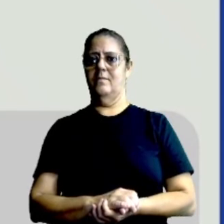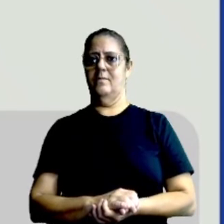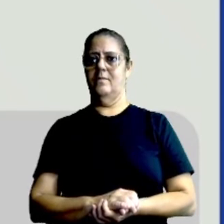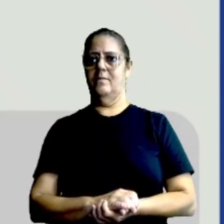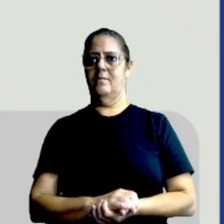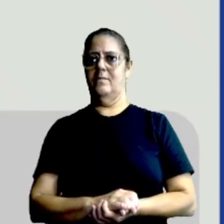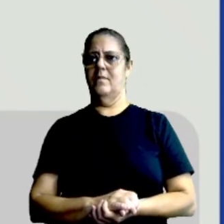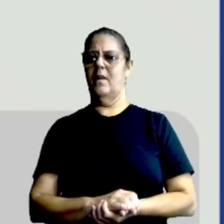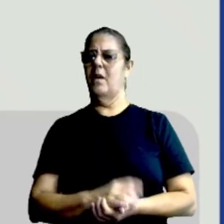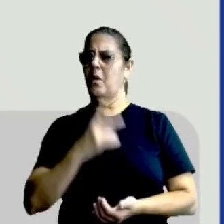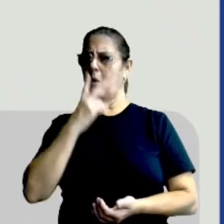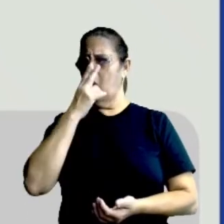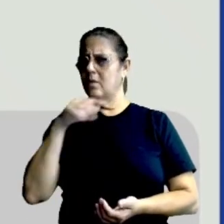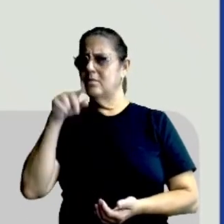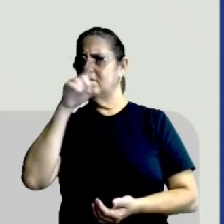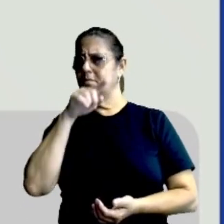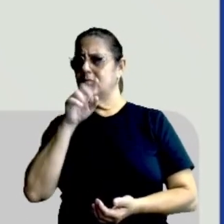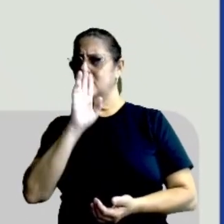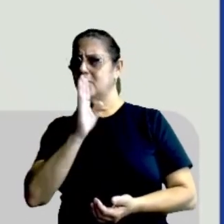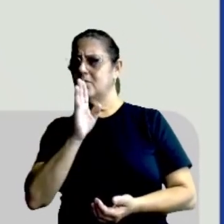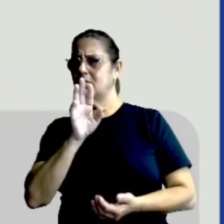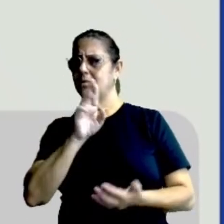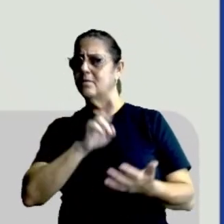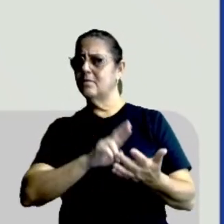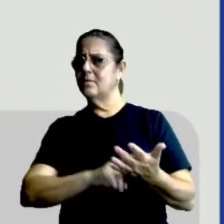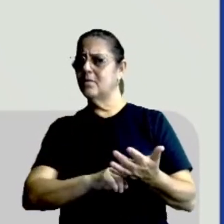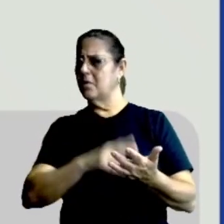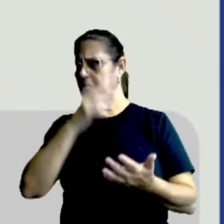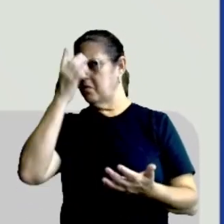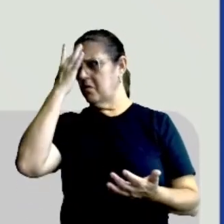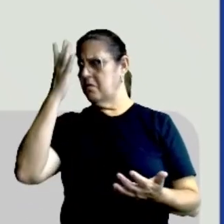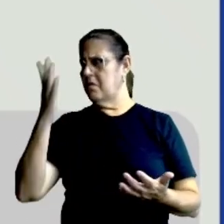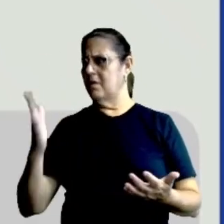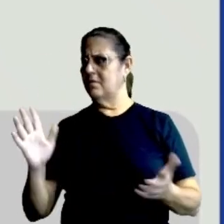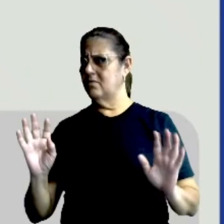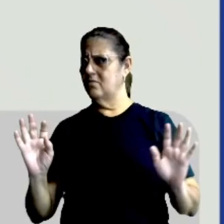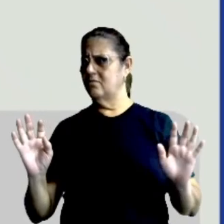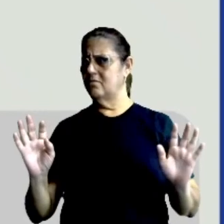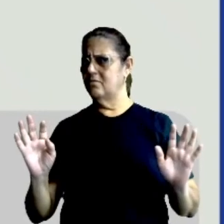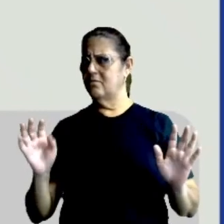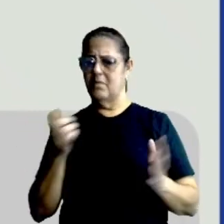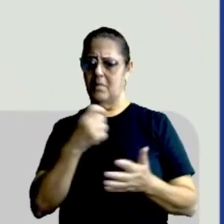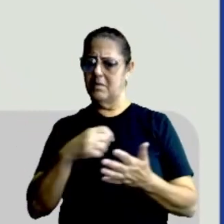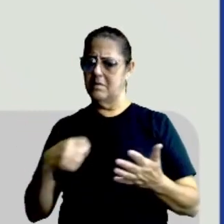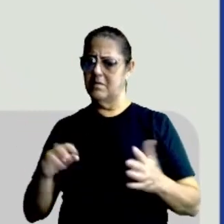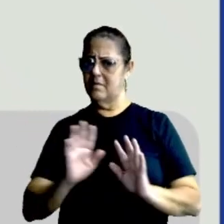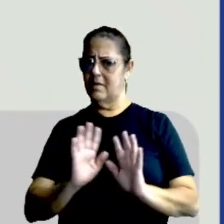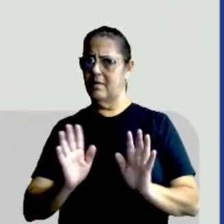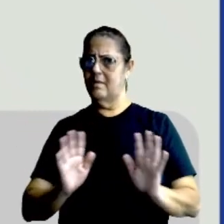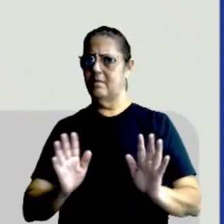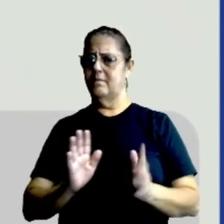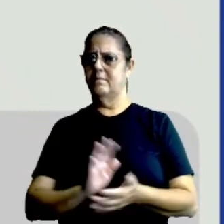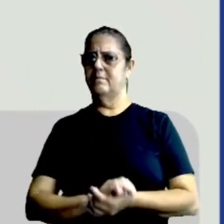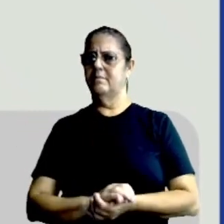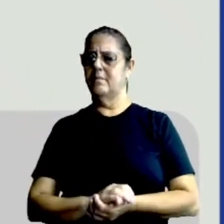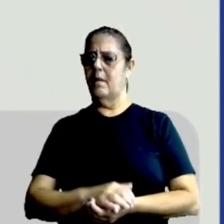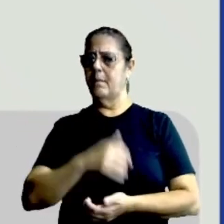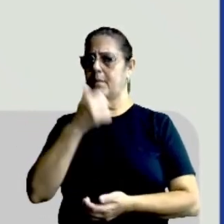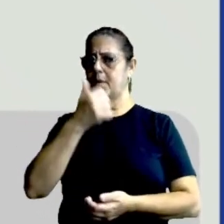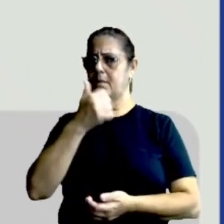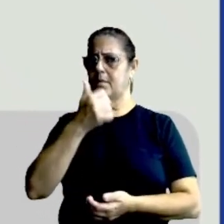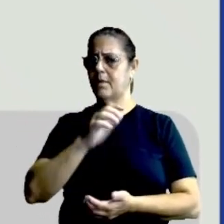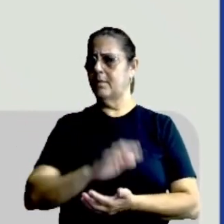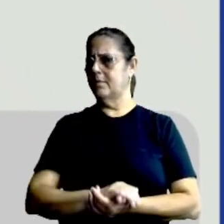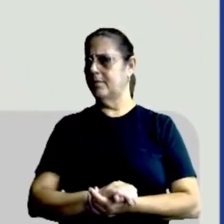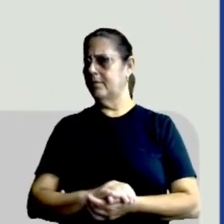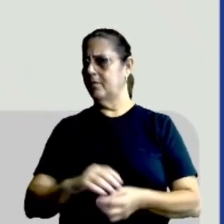e eu acredito que você já marcaram né Essa foi fácil de não precisou nem escrever vamos analisar primeira